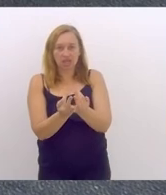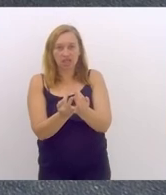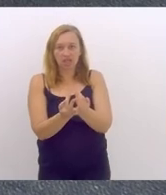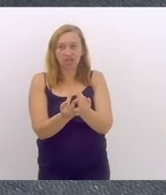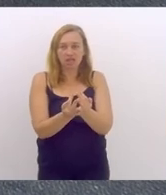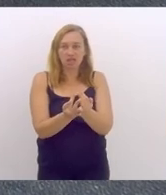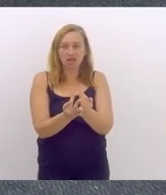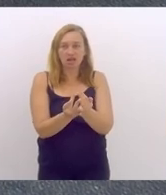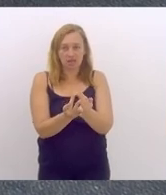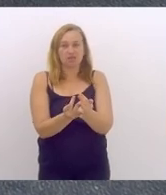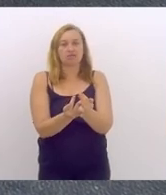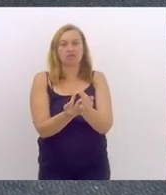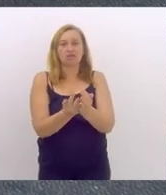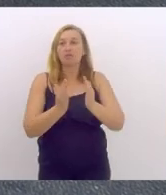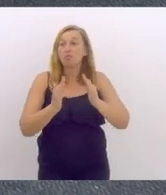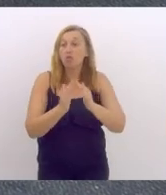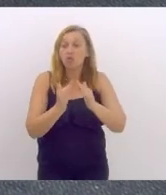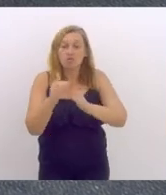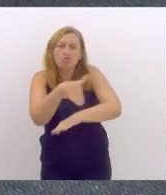marquises